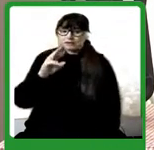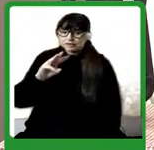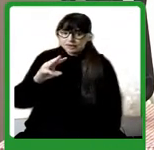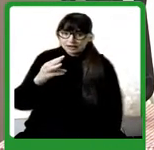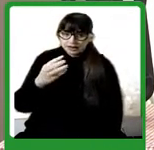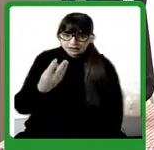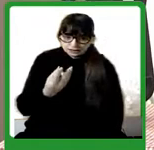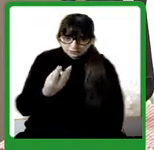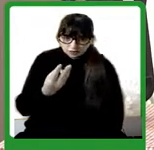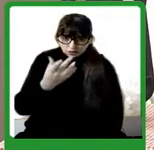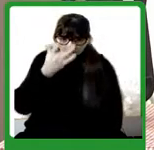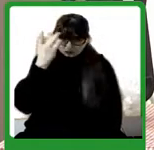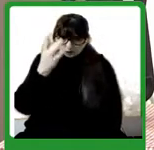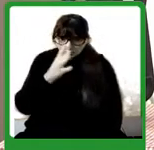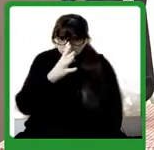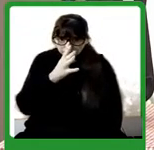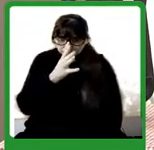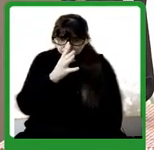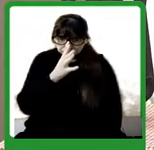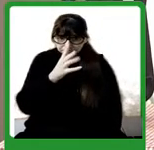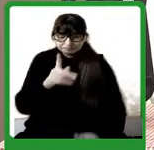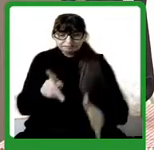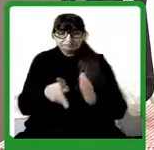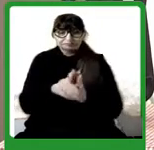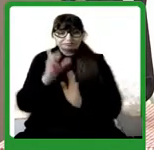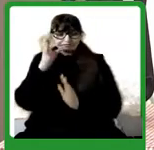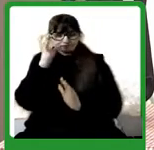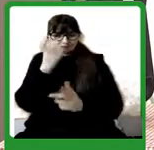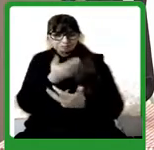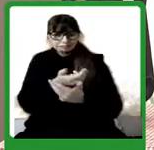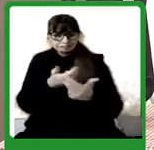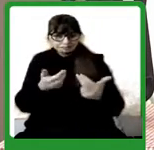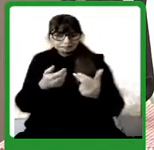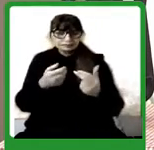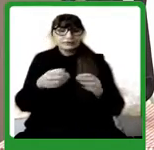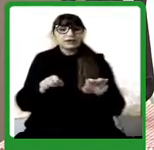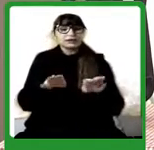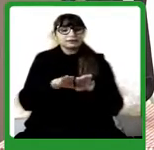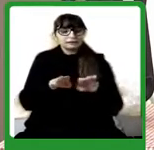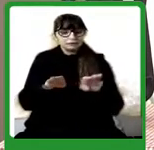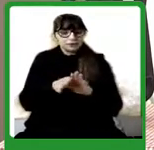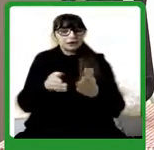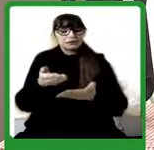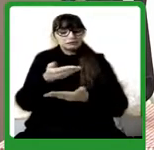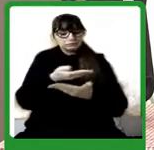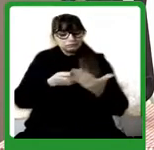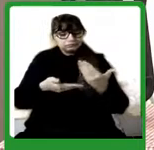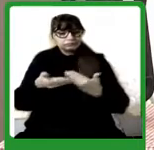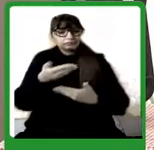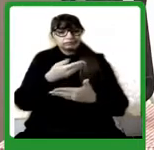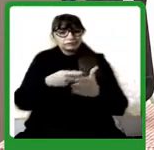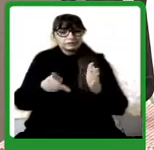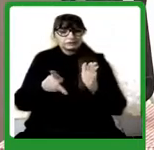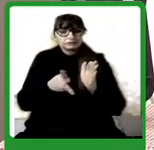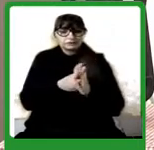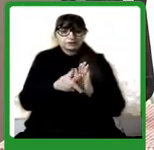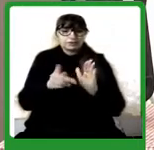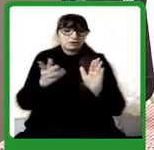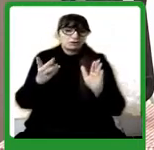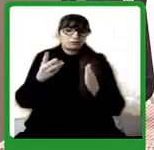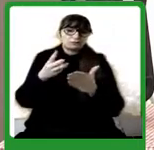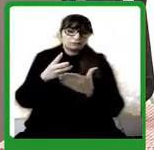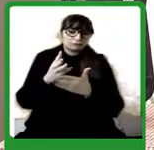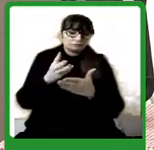visualizações. Fora também os compartilhamentos de suas produções no WhatsApp, em grupos de